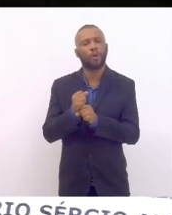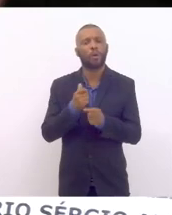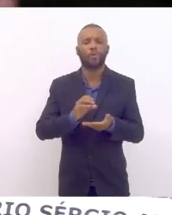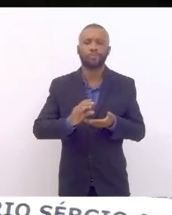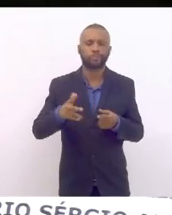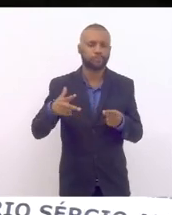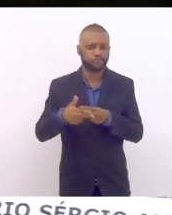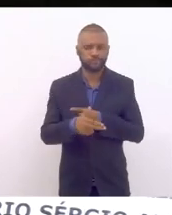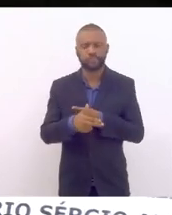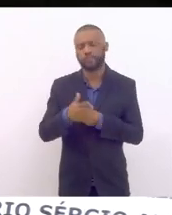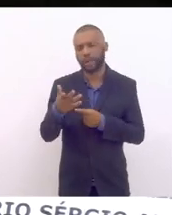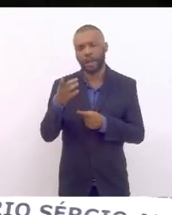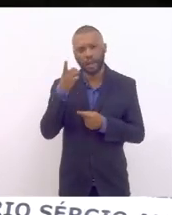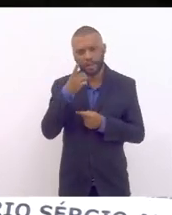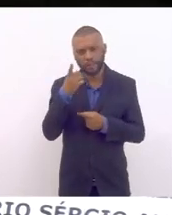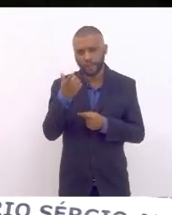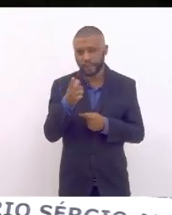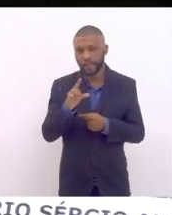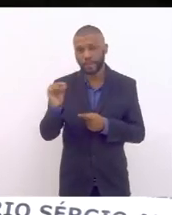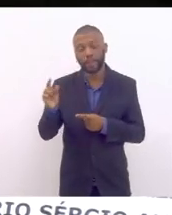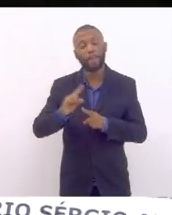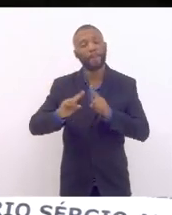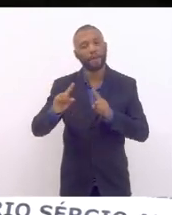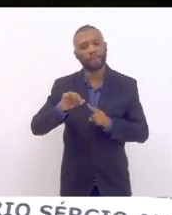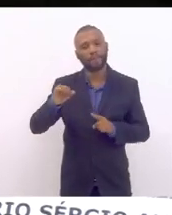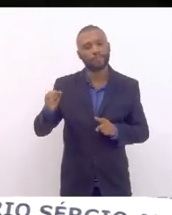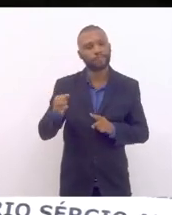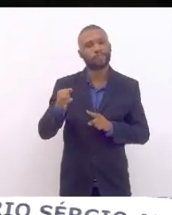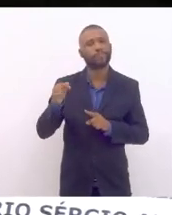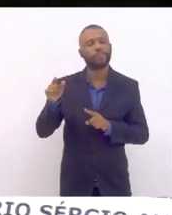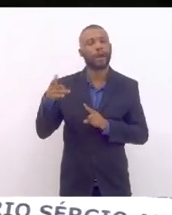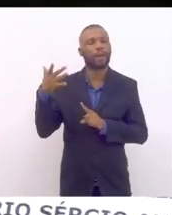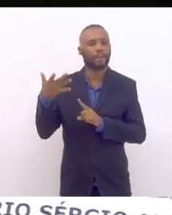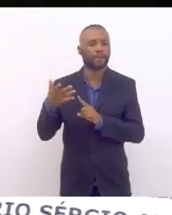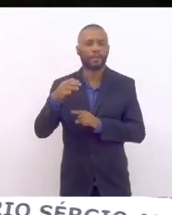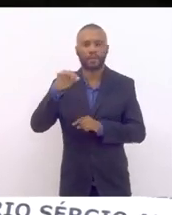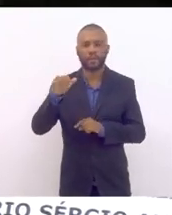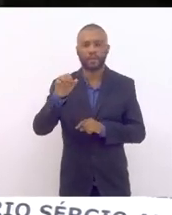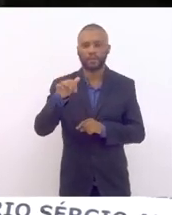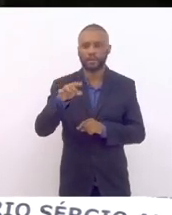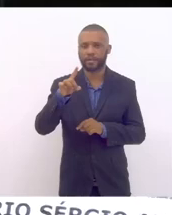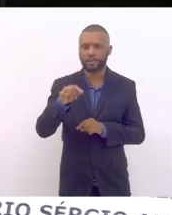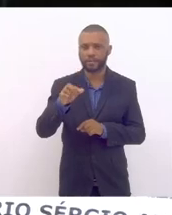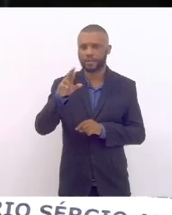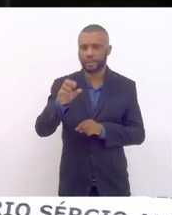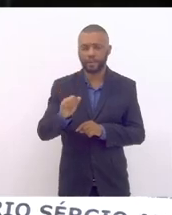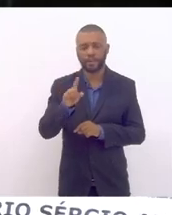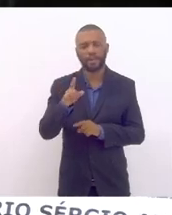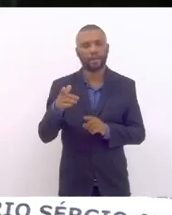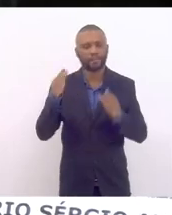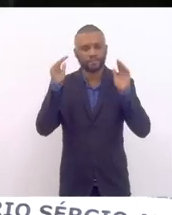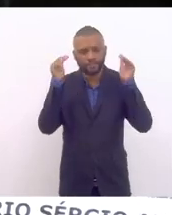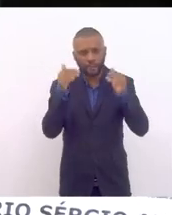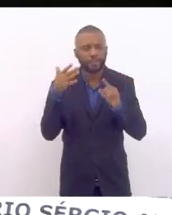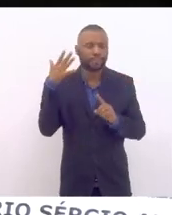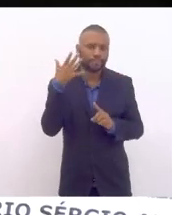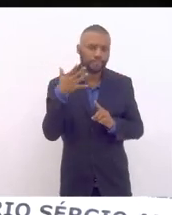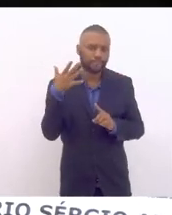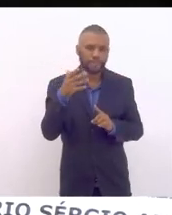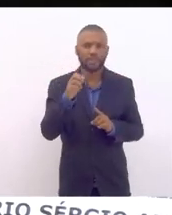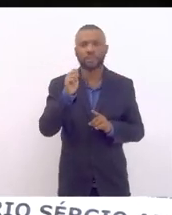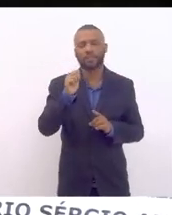no orçamento eu vou a deputada saiu daqui mas eu vou utilizar a palavra deputada Jandira feghali que utilizou lá no fórum onde